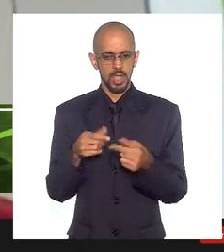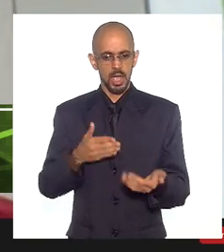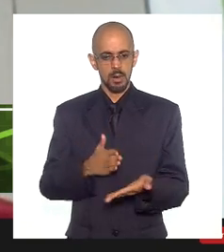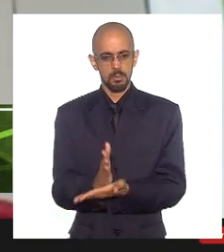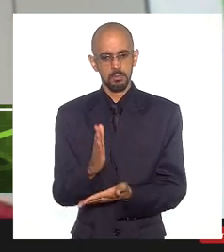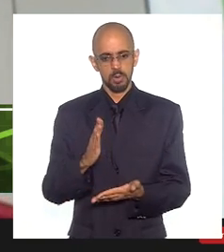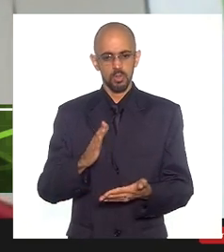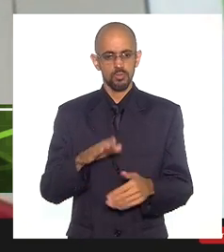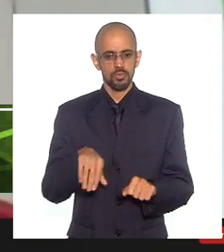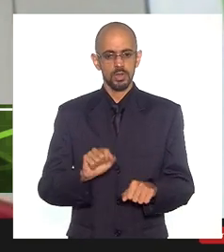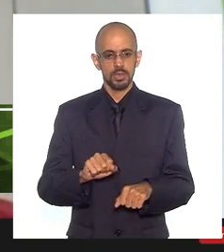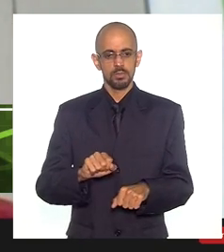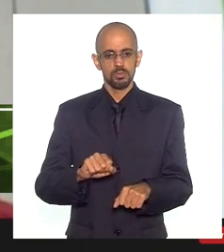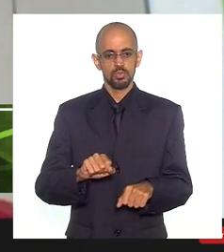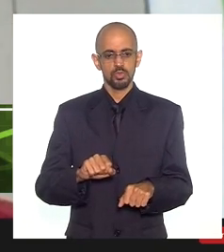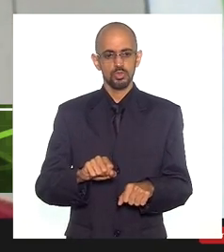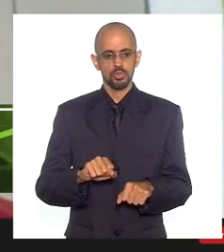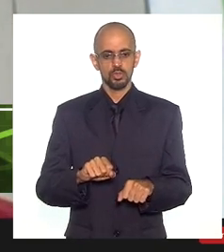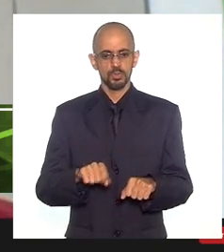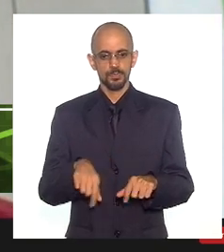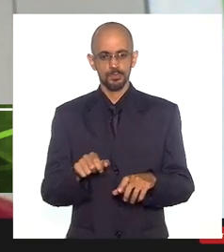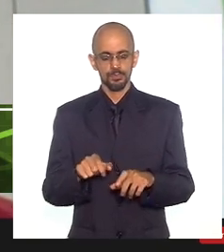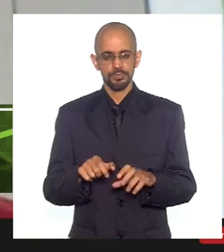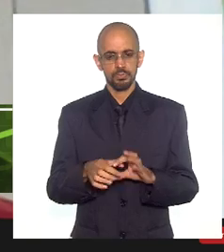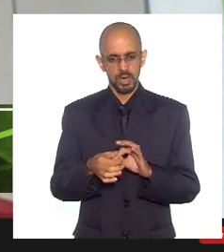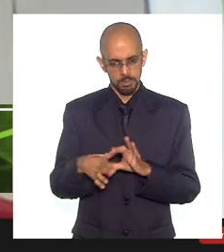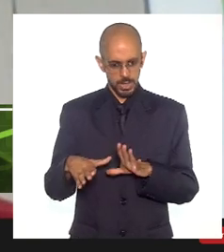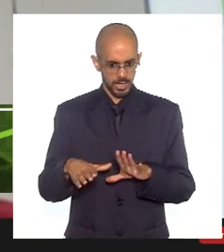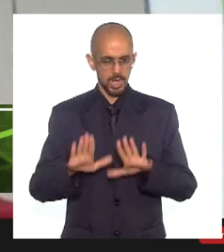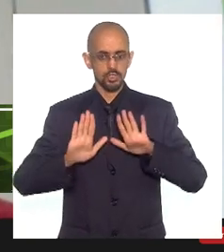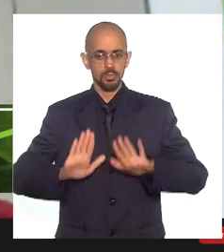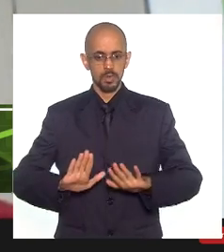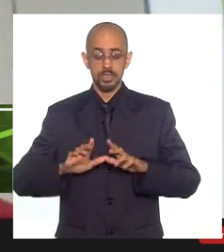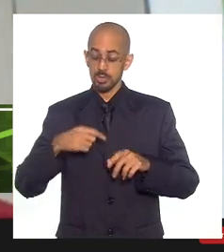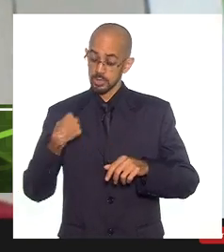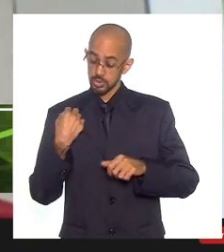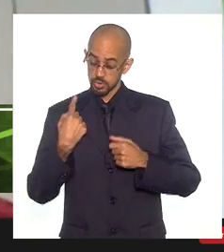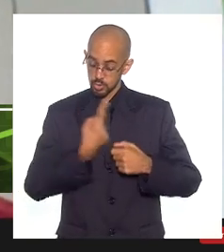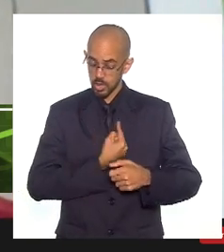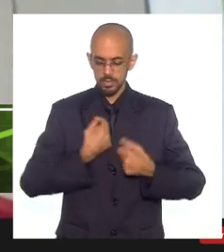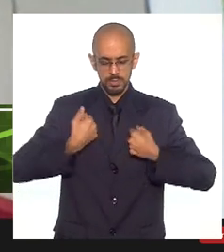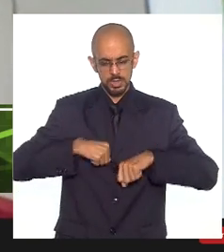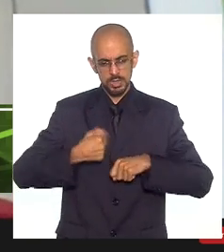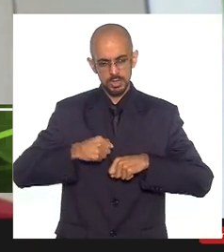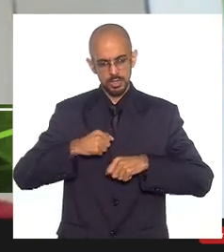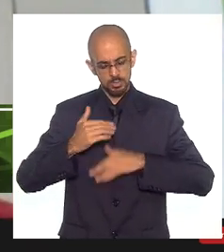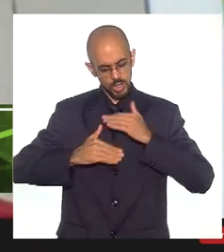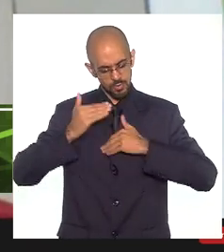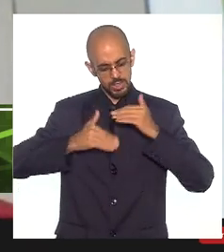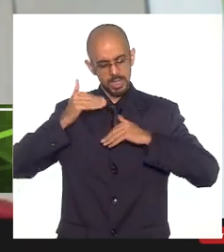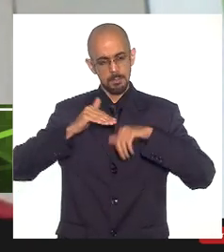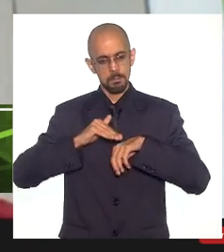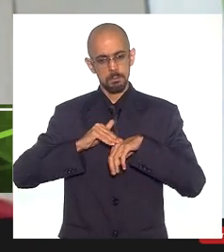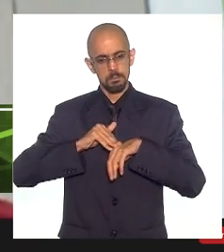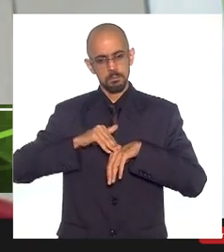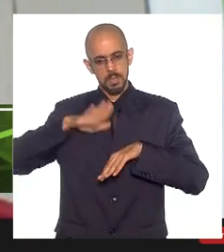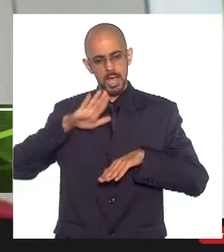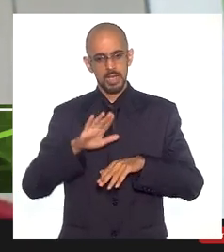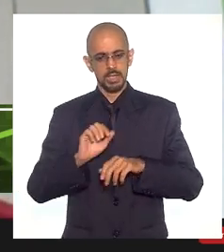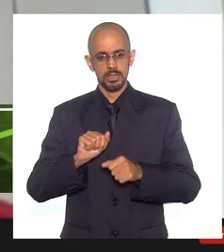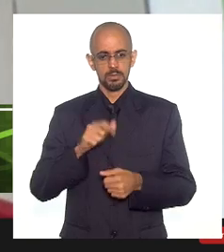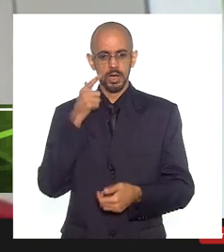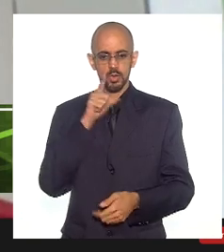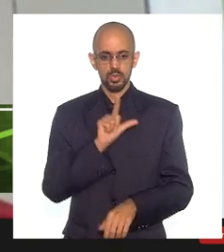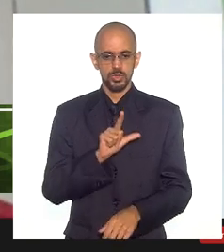décimos, mas agora a gente precisa caminhar no entendimento para que se avance na implementação do que esses dois